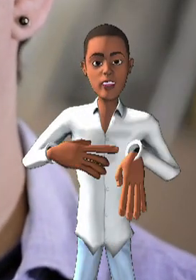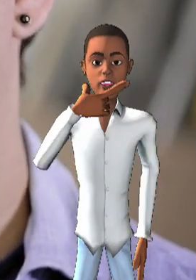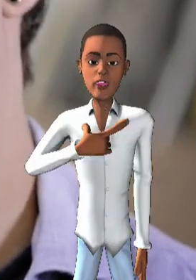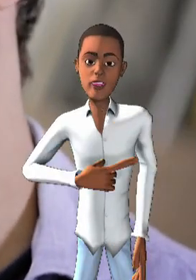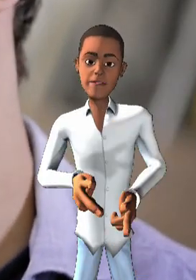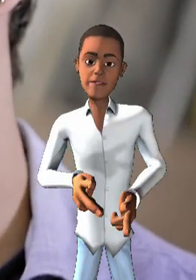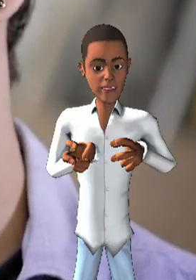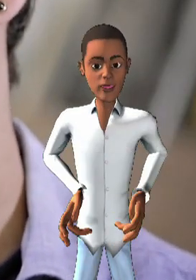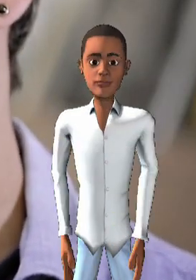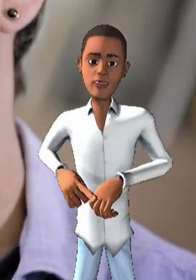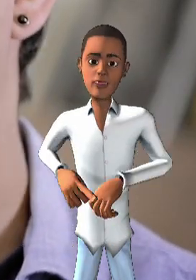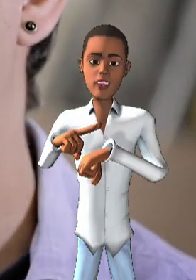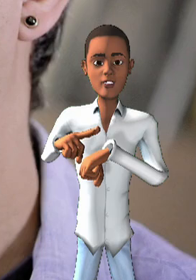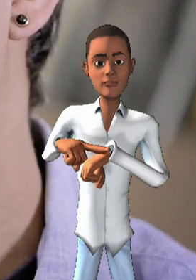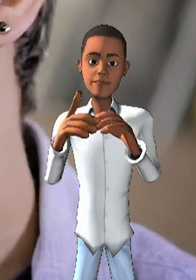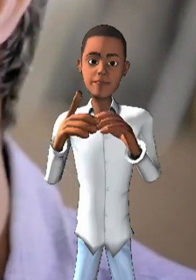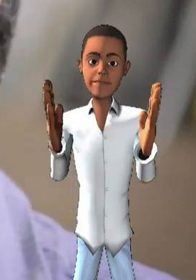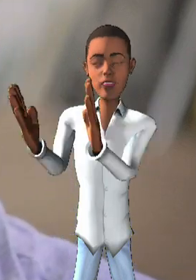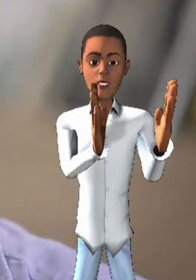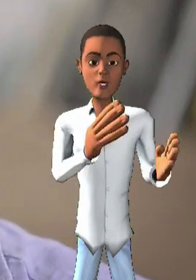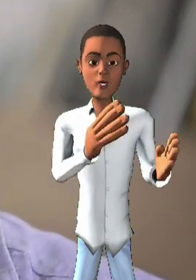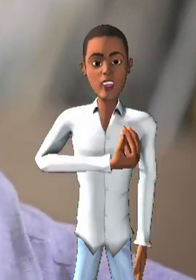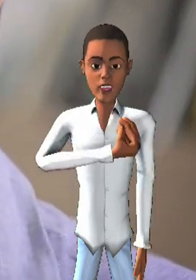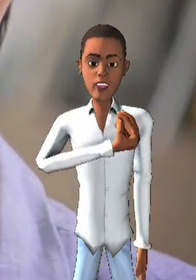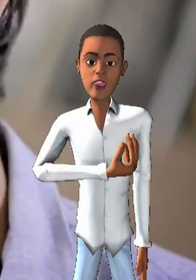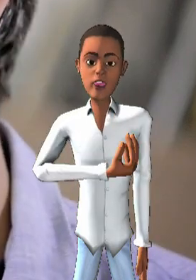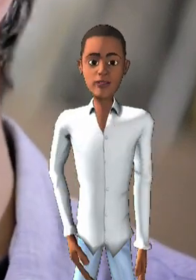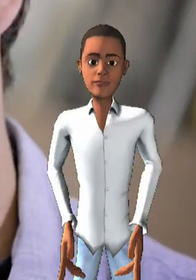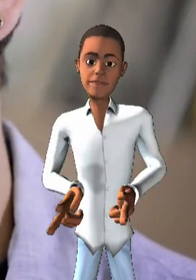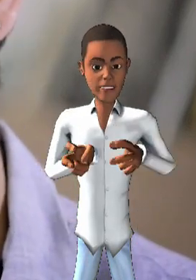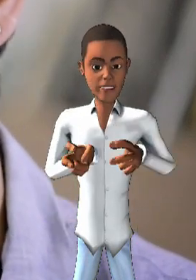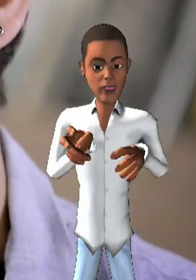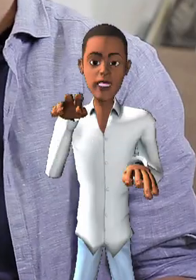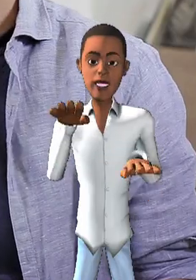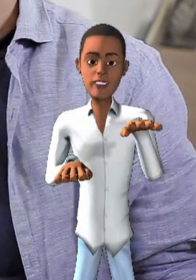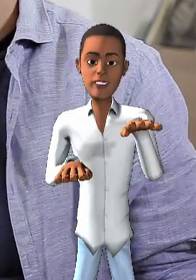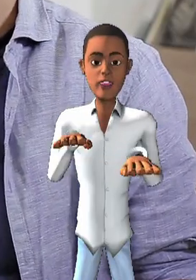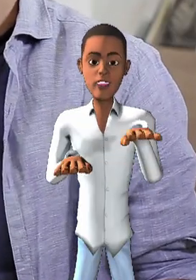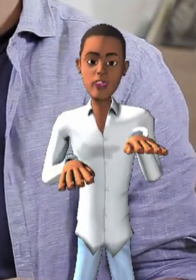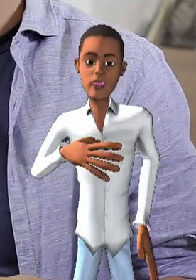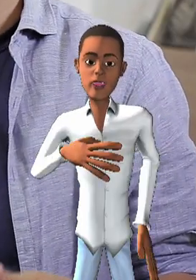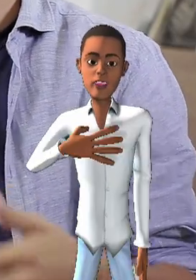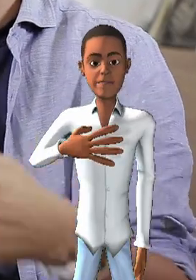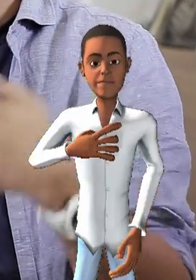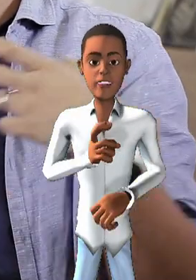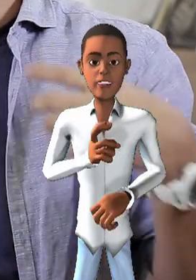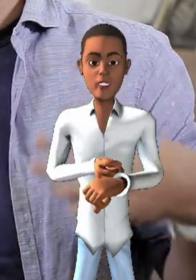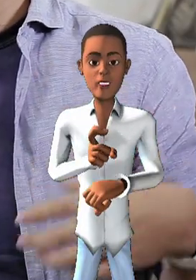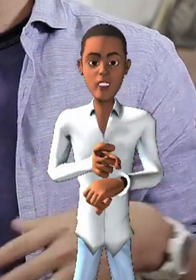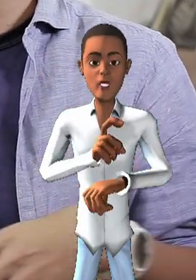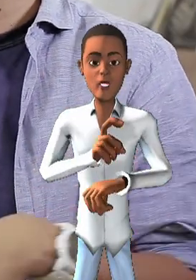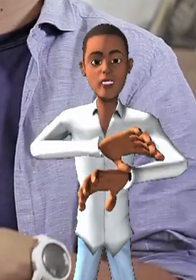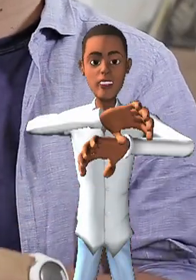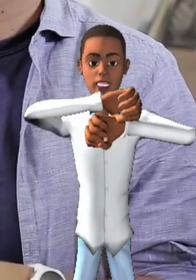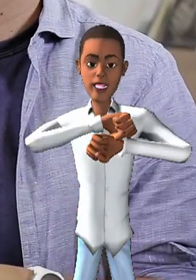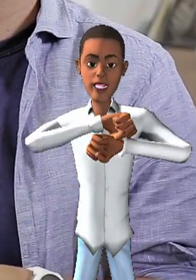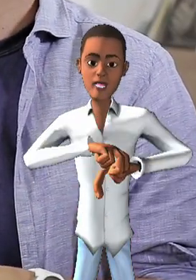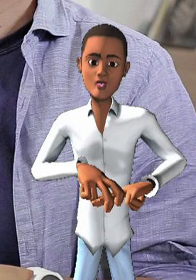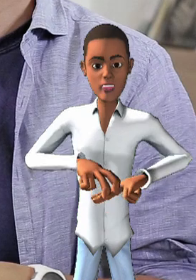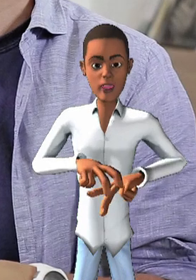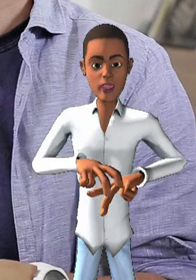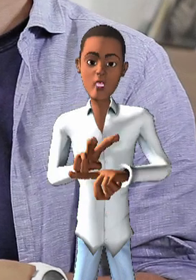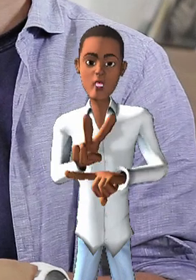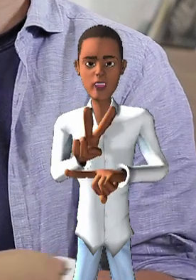suas práticas, que você vai ver que direta ou indiretamente em algum momento você assumiu uma prática, até por defesa,